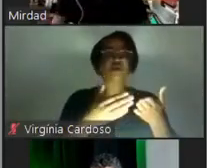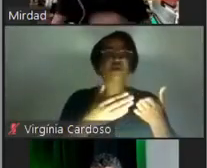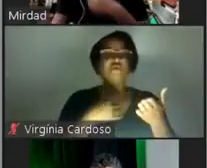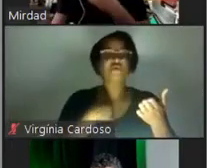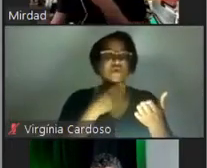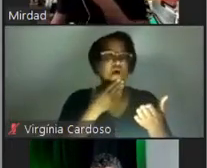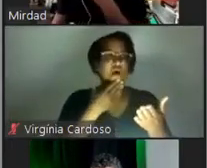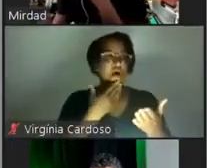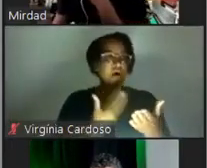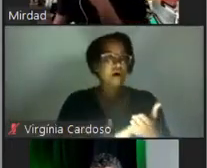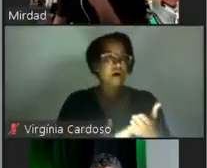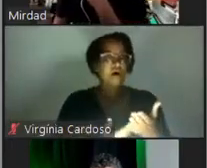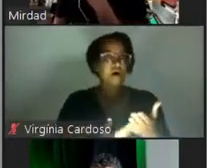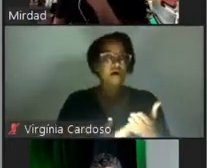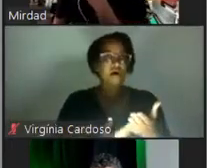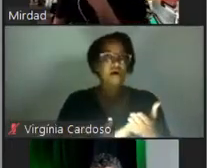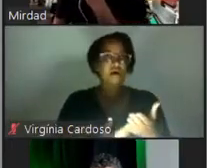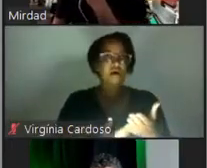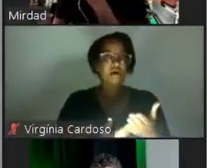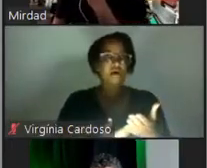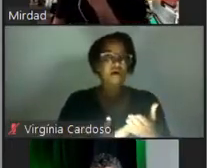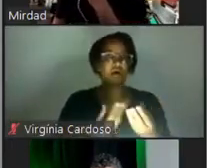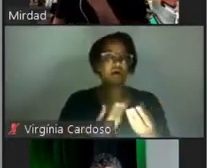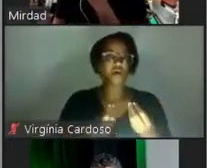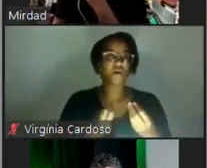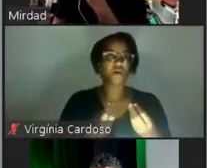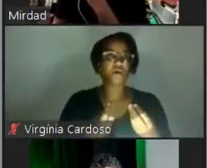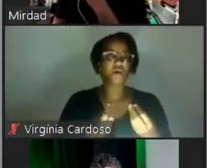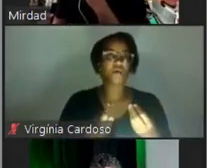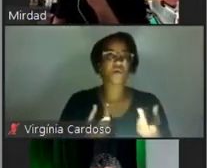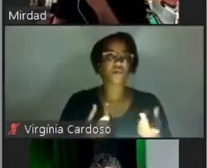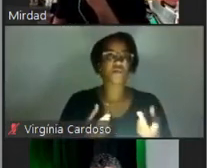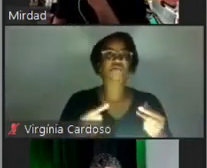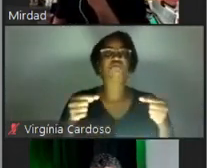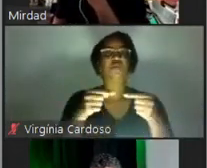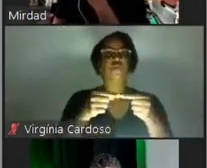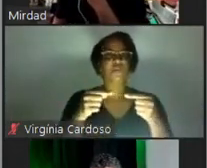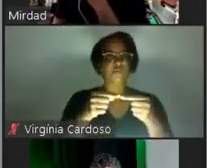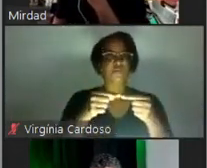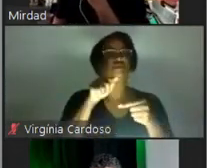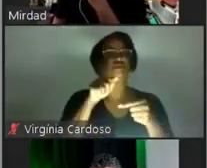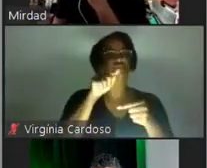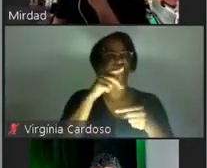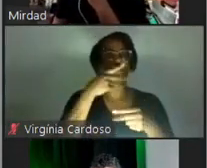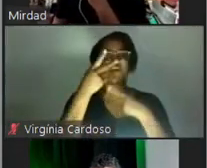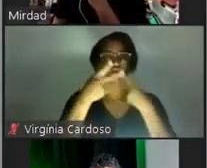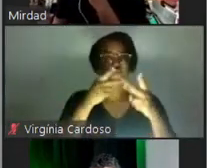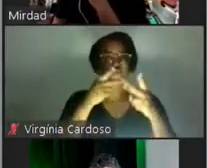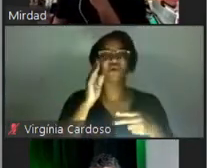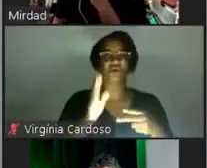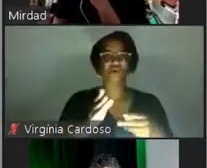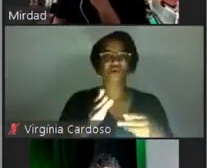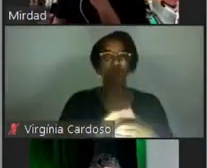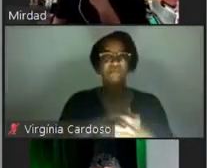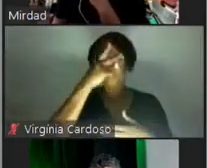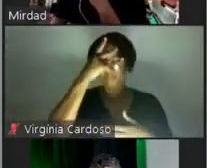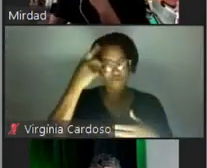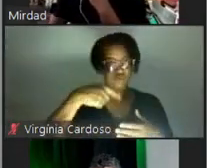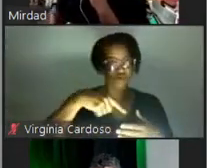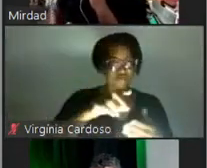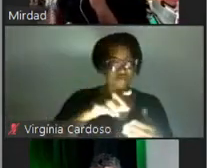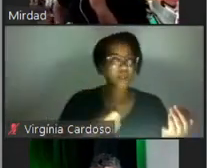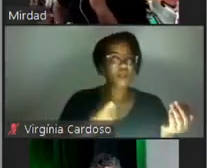passada. Tem a ver com isso que o Mirab está dizendo, que essa coisa de que a pessoa vai e compra para